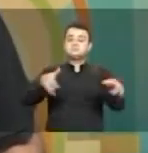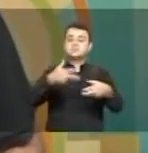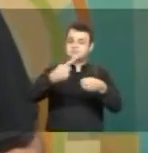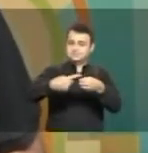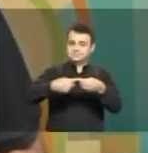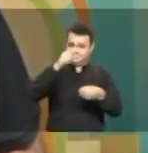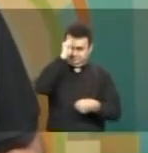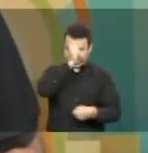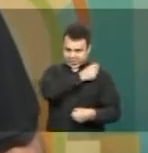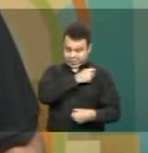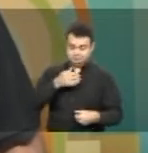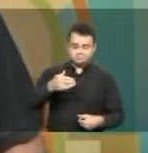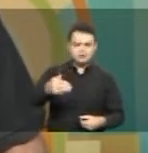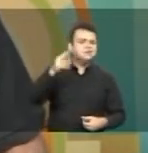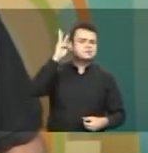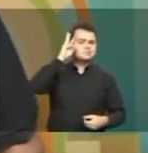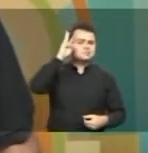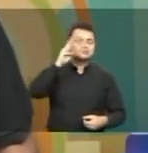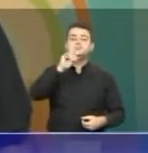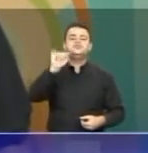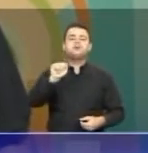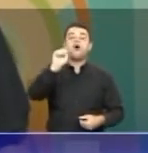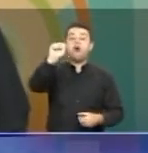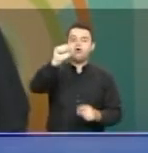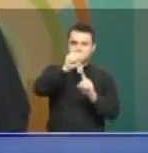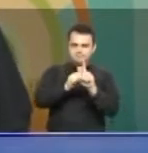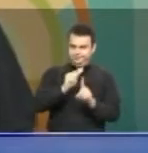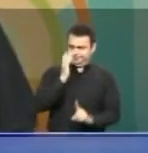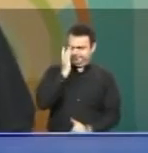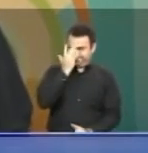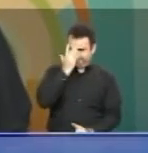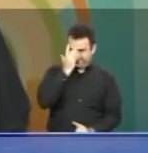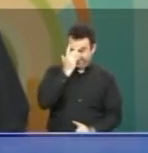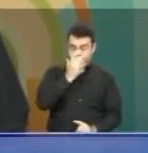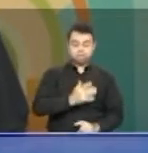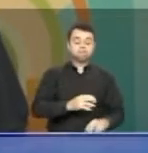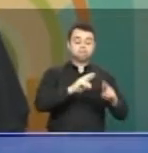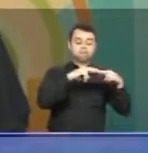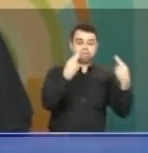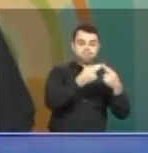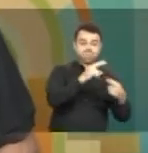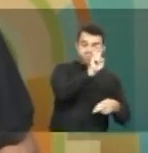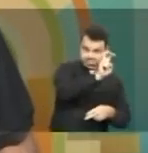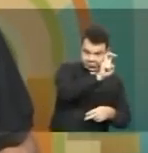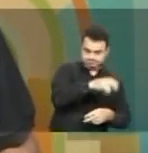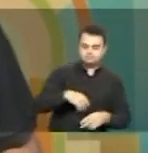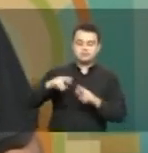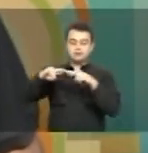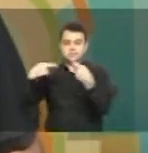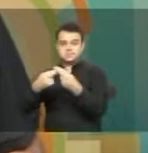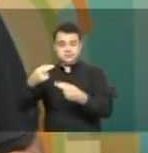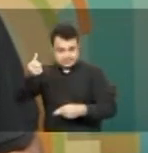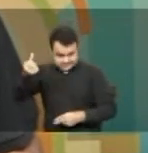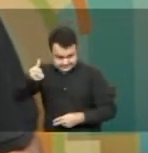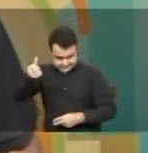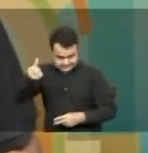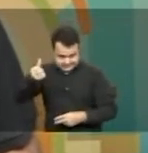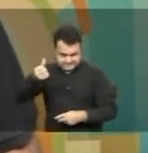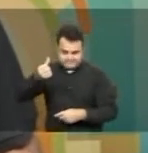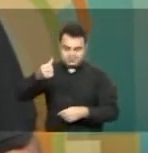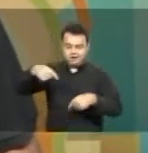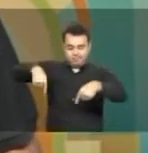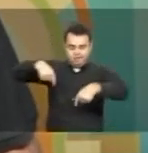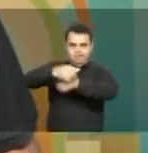e a Câmara de São José do Rio Preto realiza na próxima terça-feira dia oito de Fevereiro a quinta EA sexta